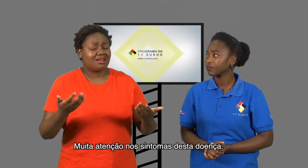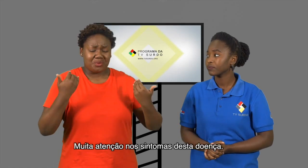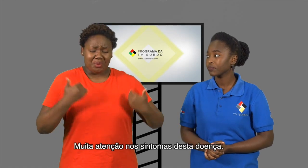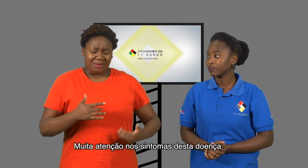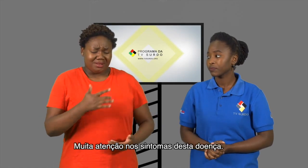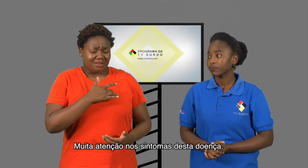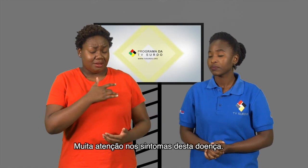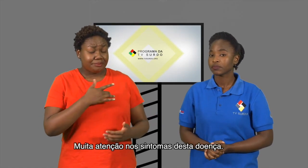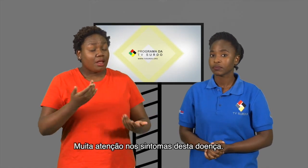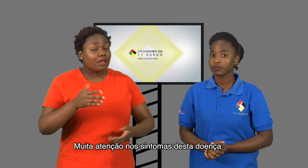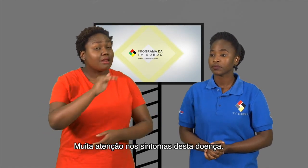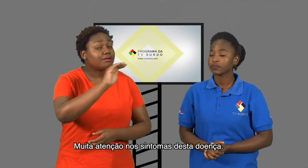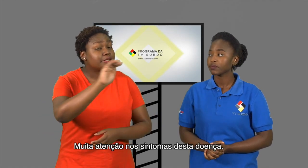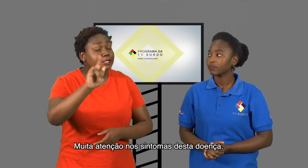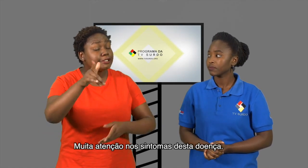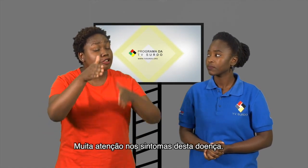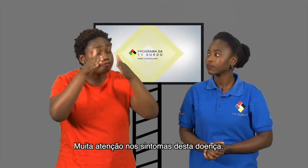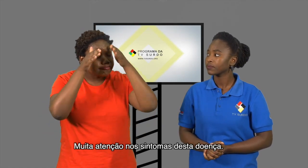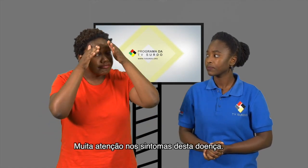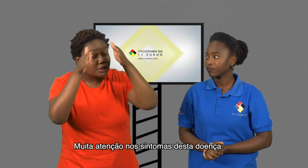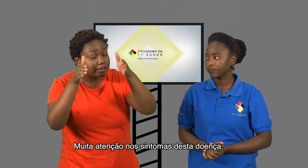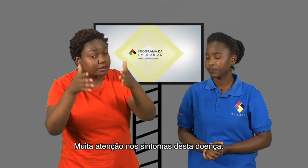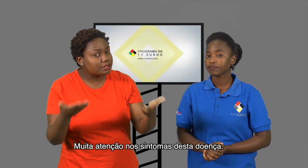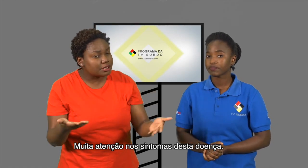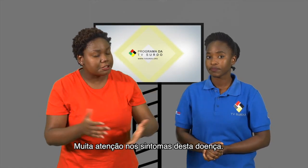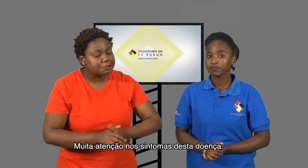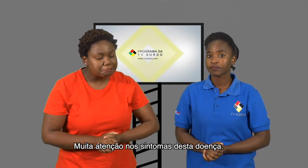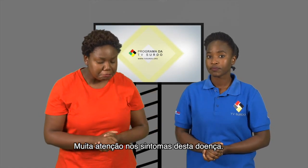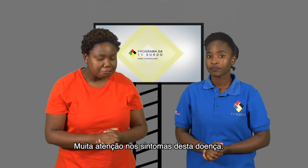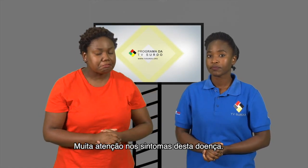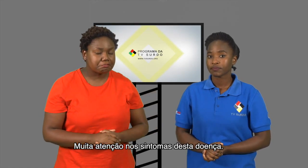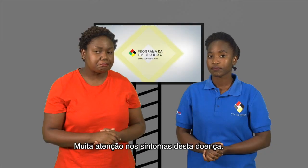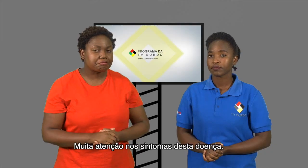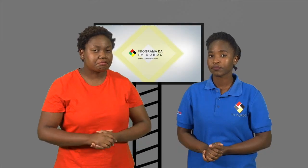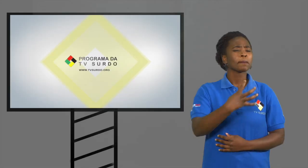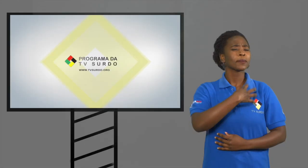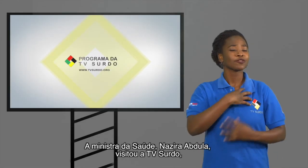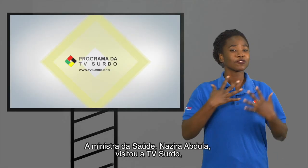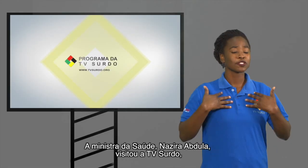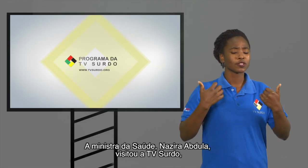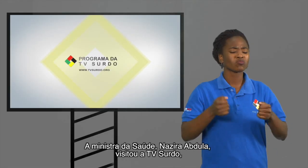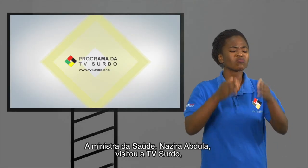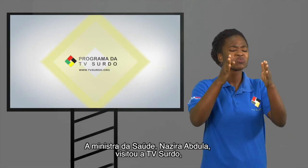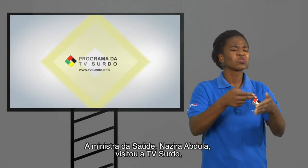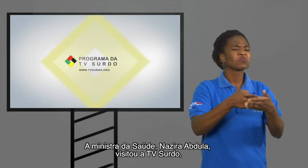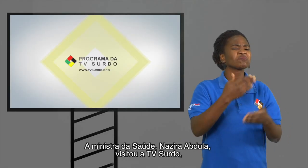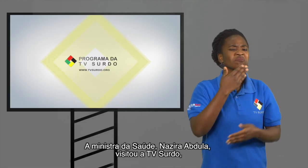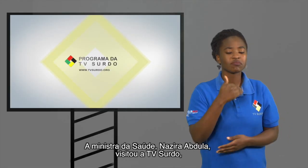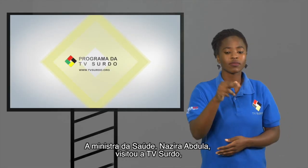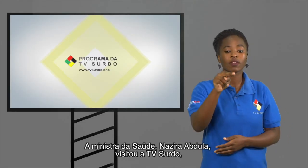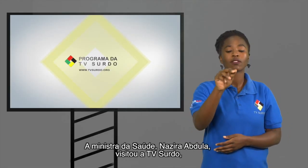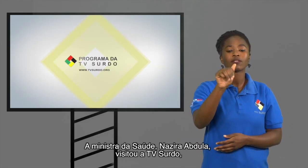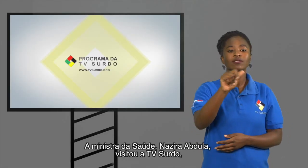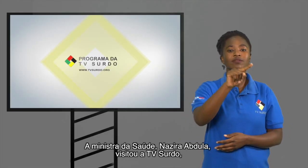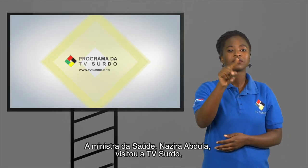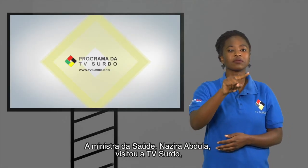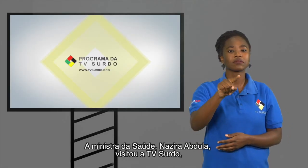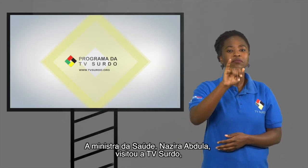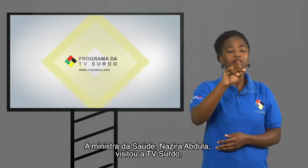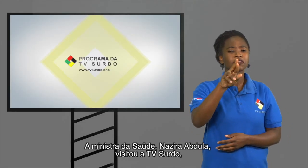Muita atenção nos sintomas desta doença. A ministra da Saúde, Nazira Abdullah,